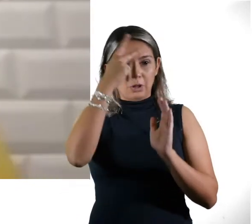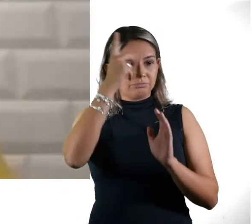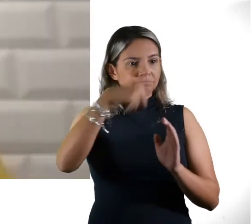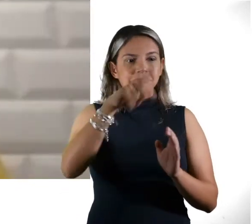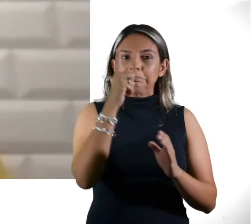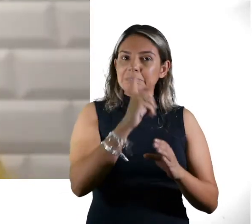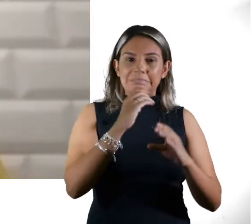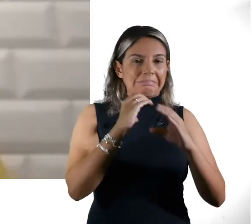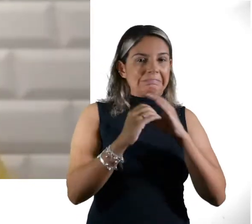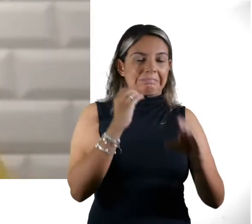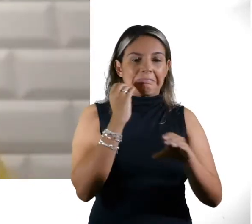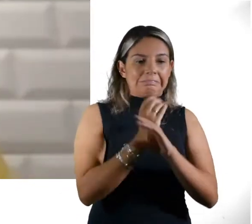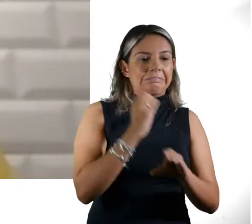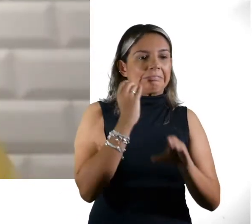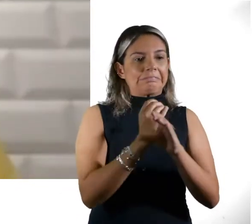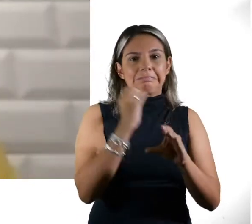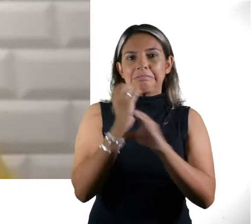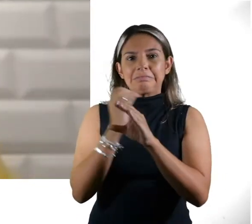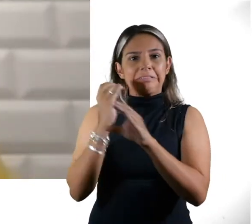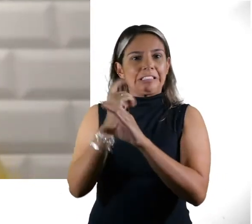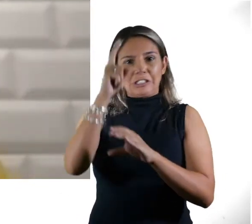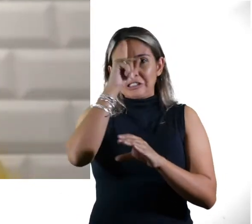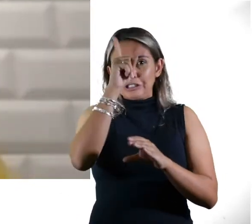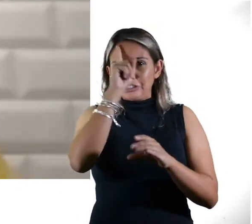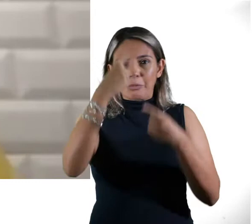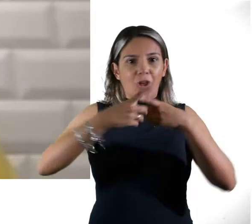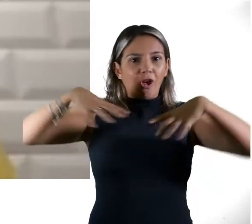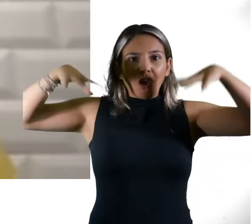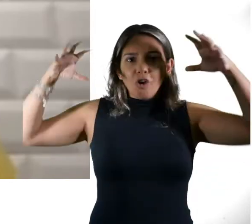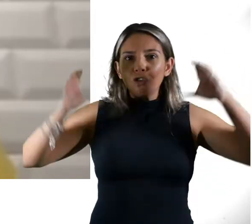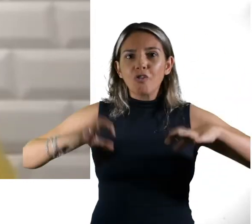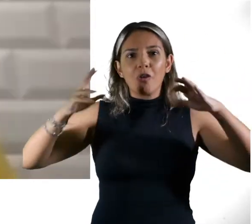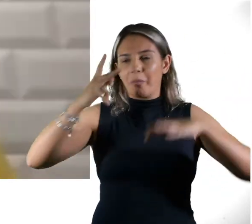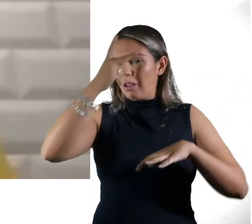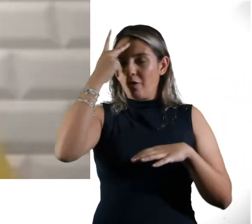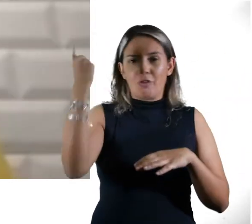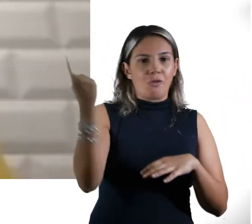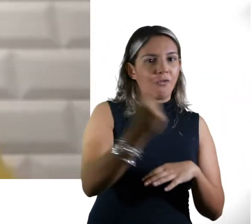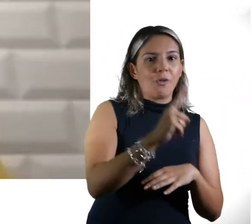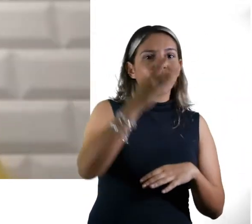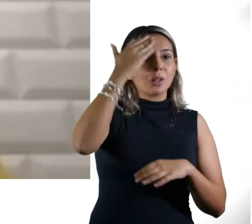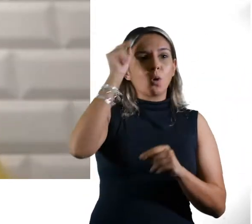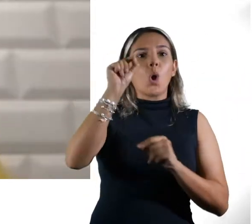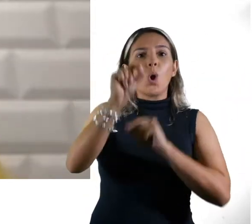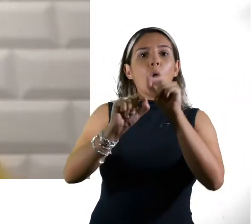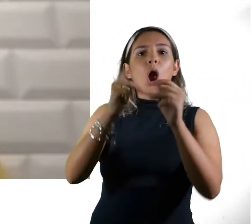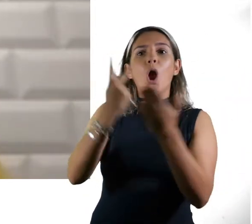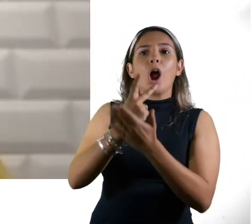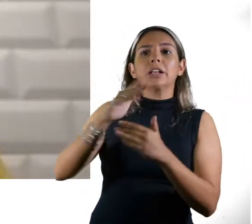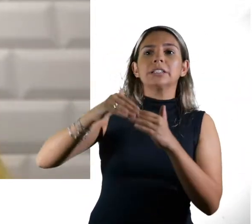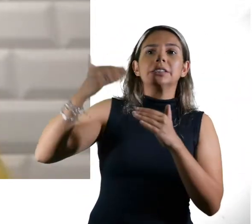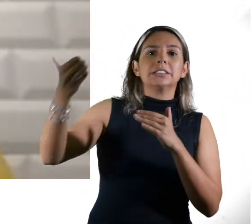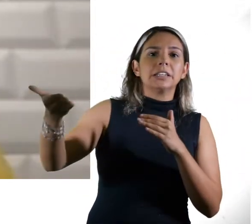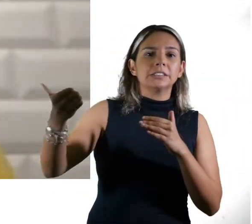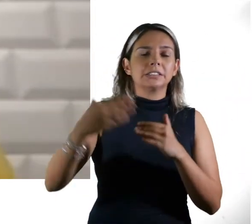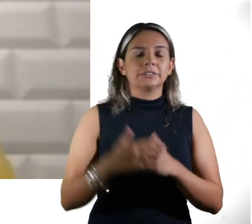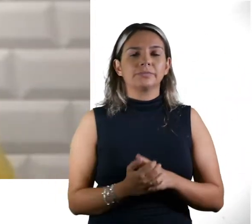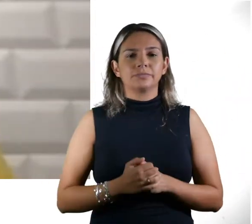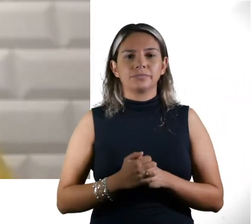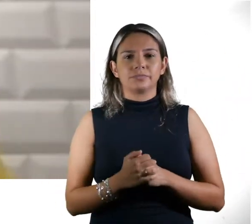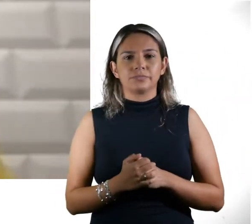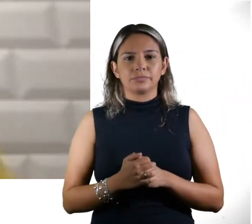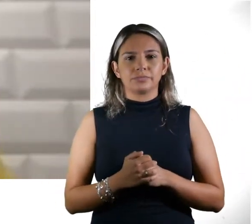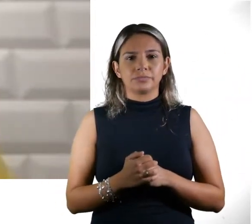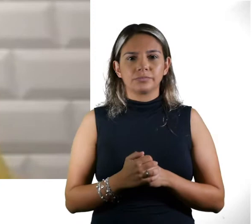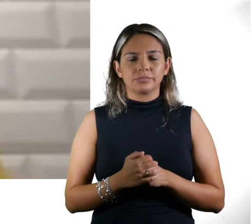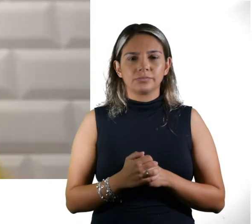e durante vários dias, já uma semana, ninguém entra na ilha, não sabe o que aconteceu do outro lado, e começa a